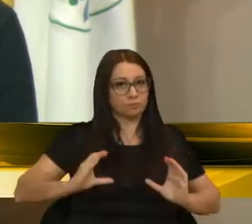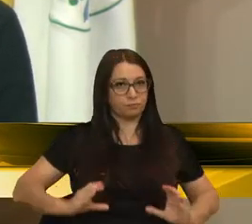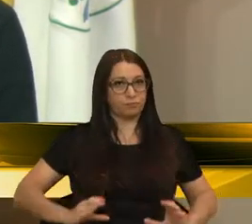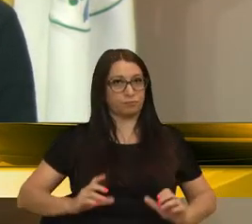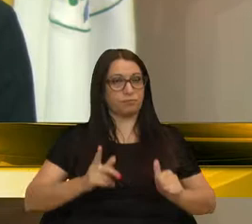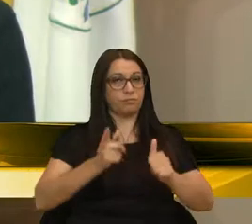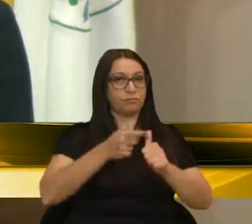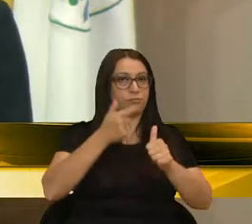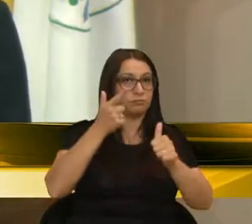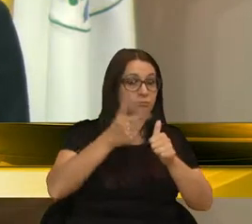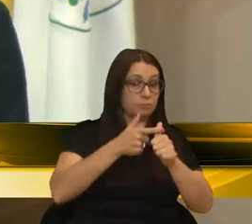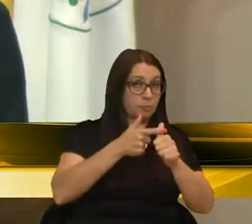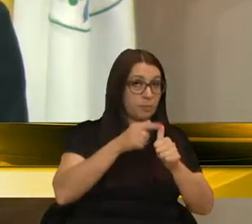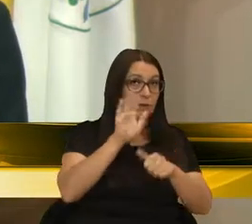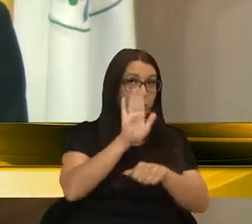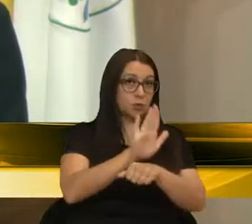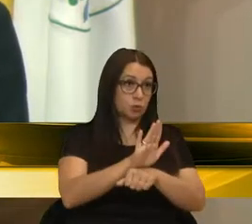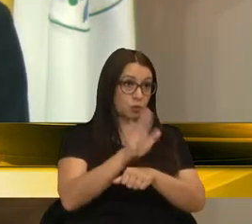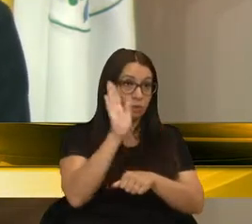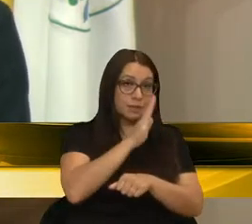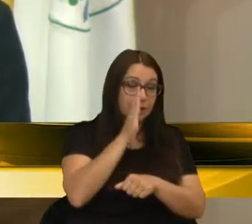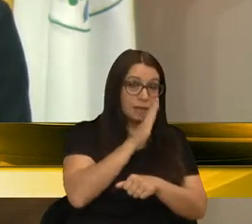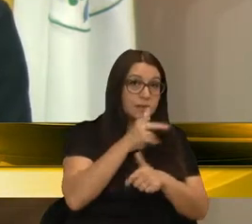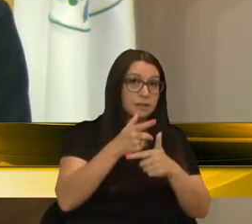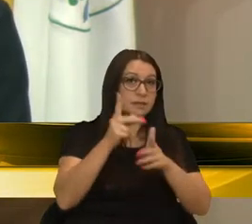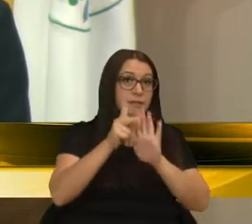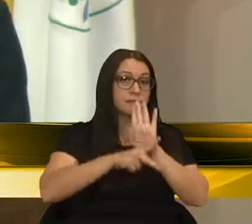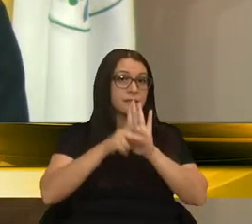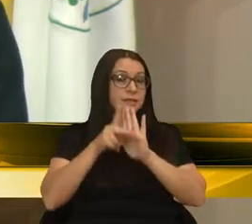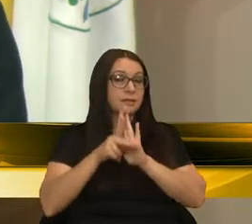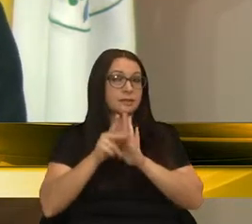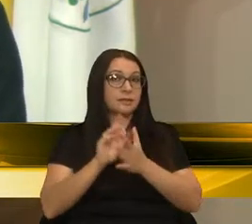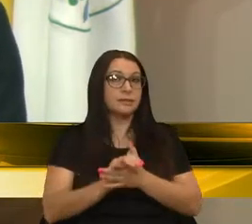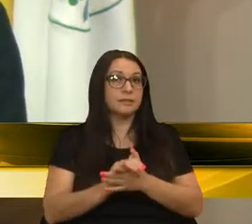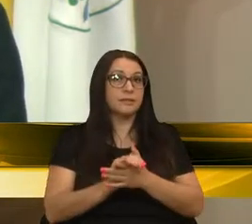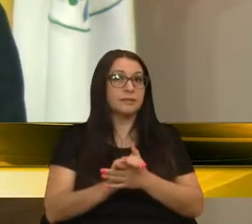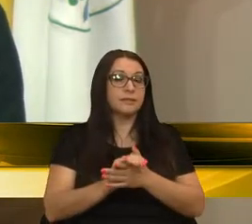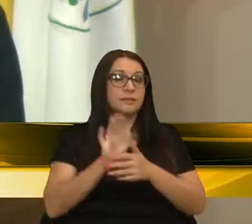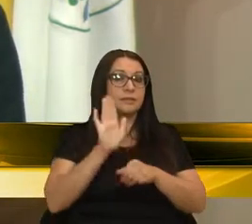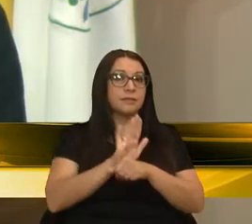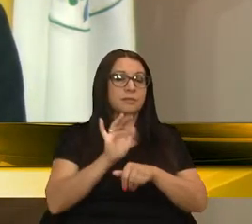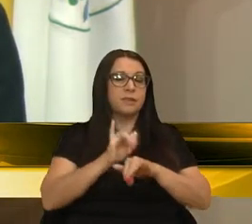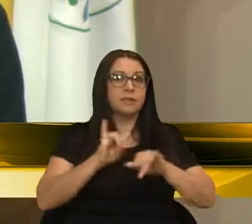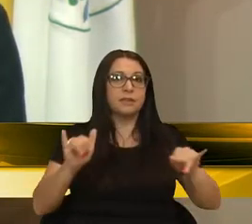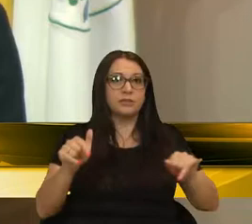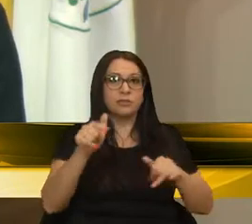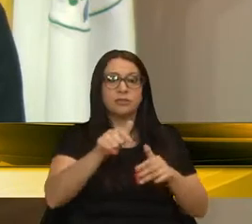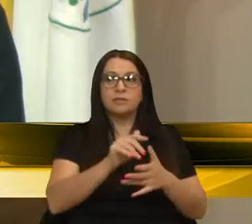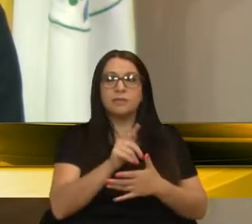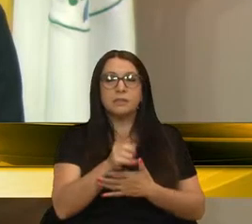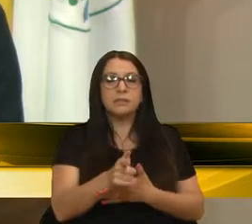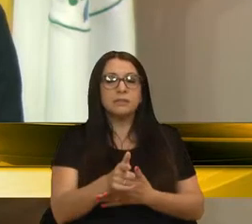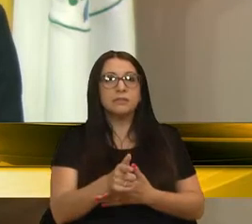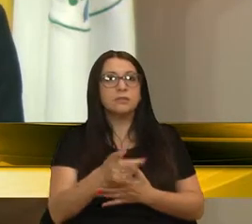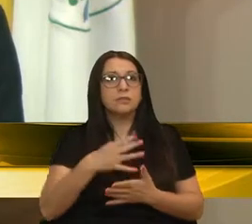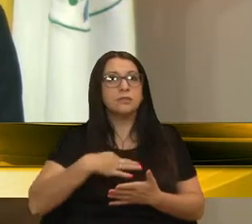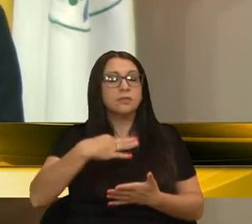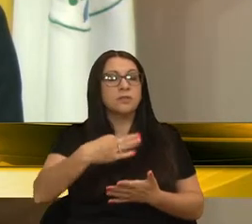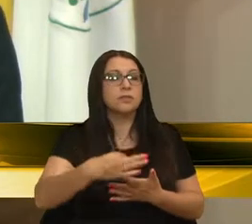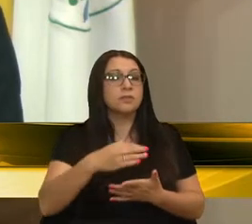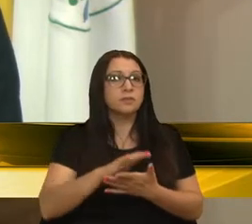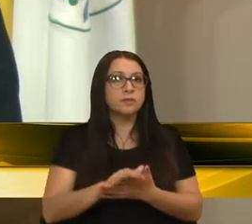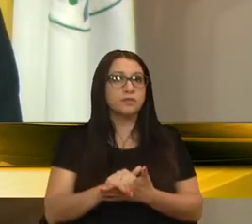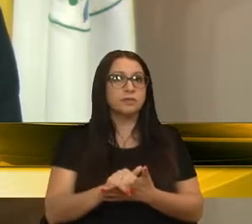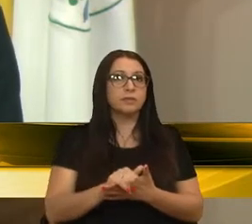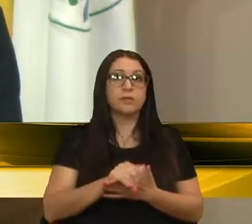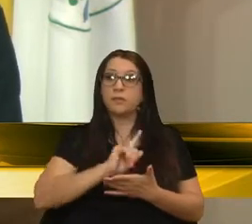primeiros socorros, um projeto totalmente feito pela ajuda de voluntários, que voluntariamente iam, então, até